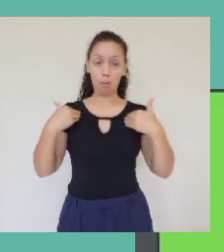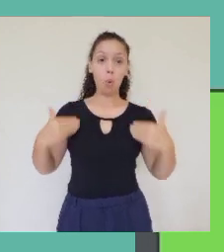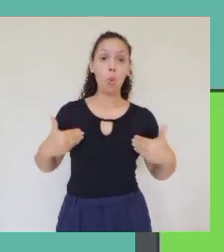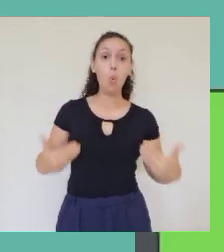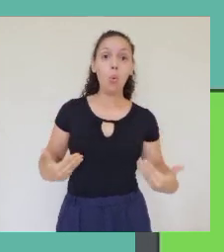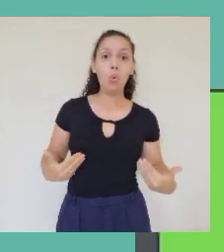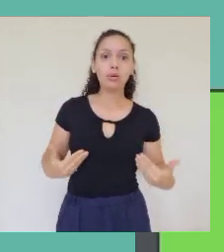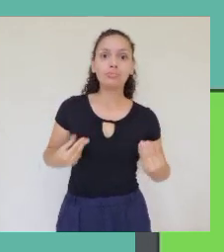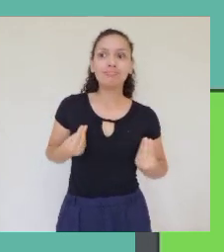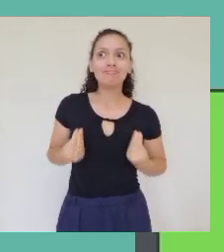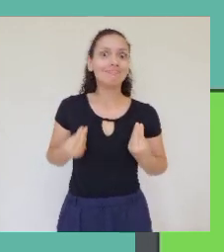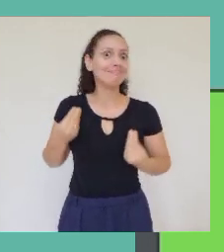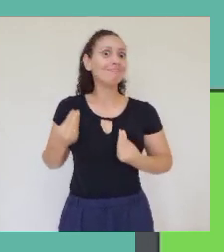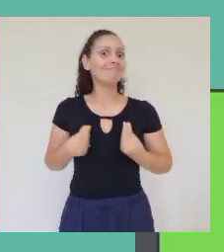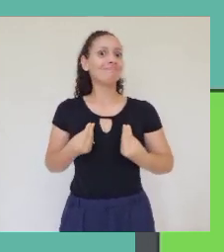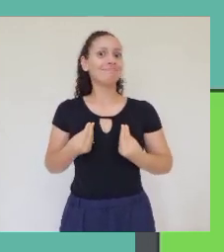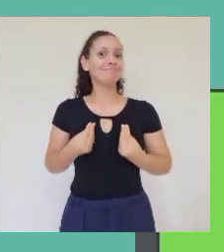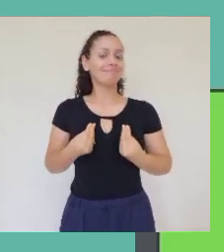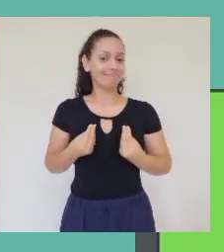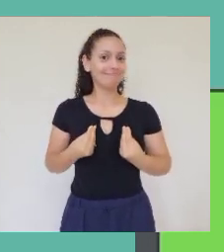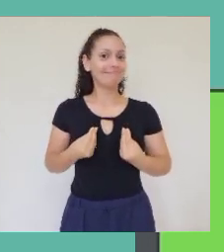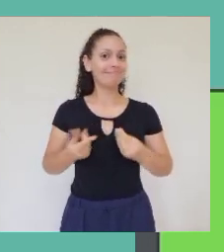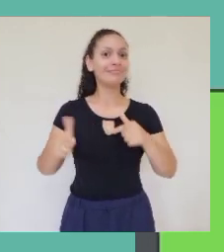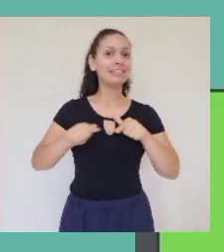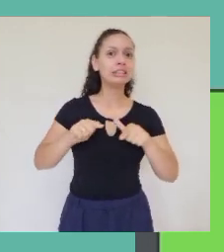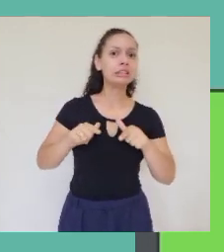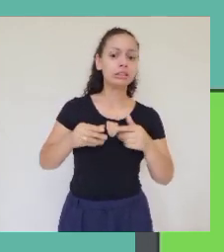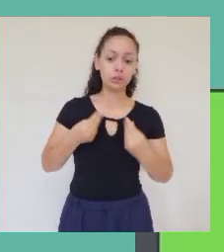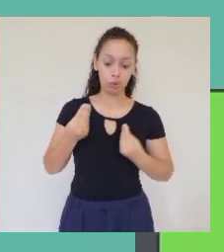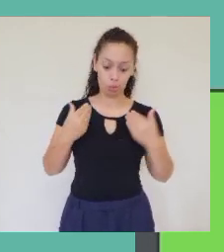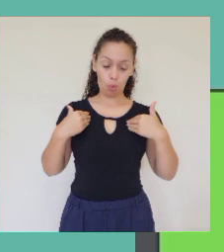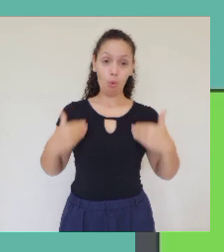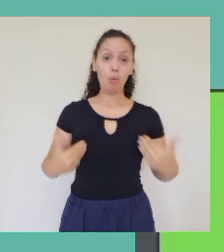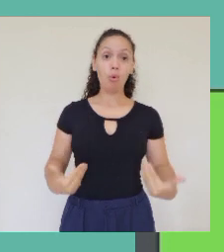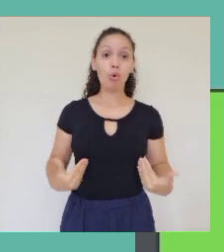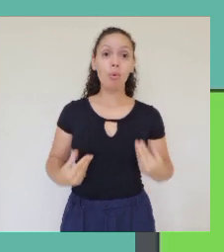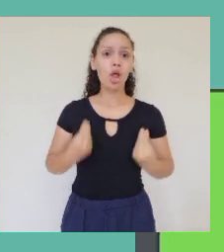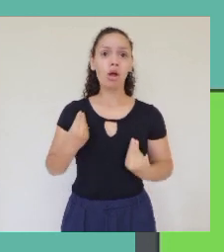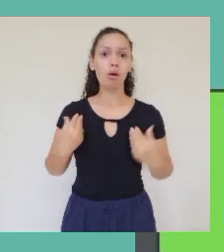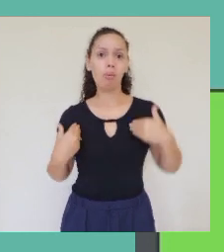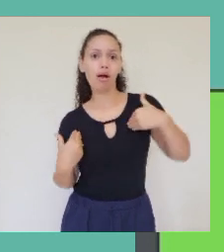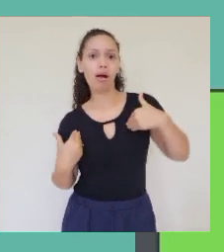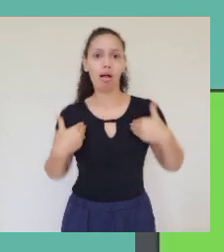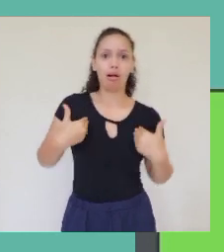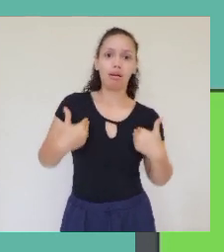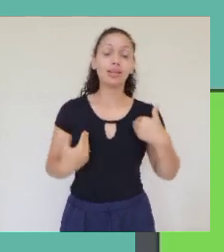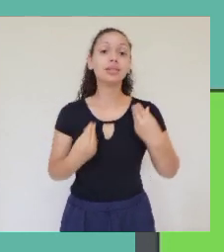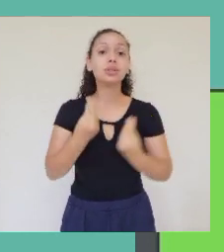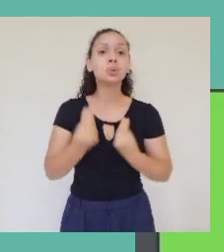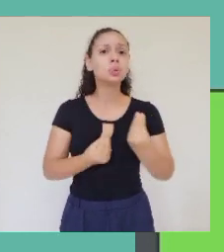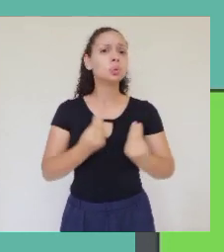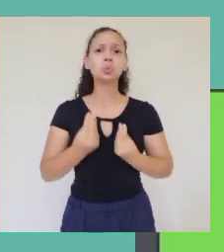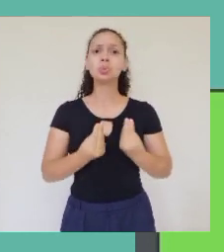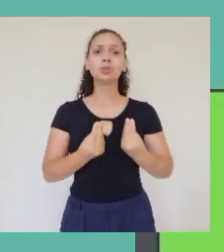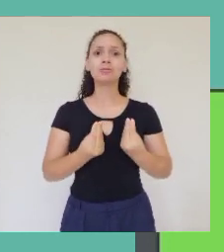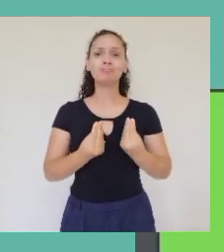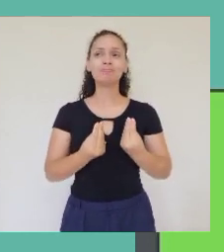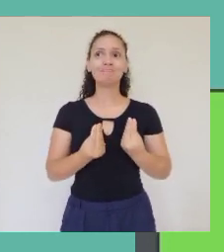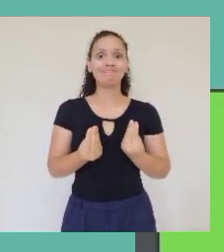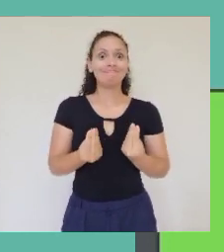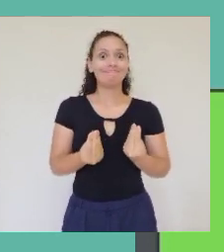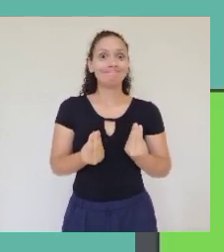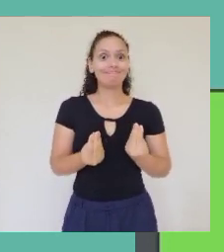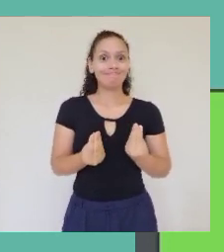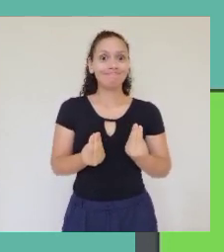do nosso trabalho, da nossa ocupação, e como que a nossa posição no meio ela pode afetar